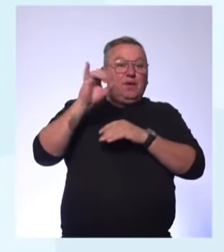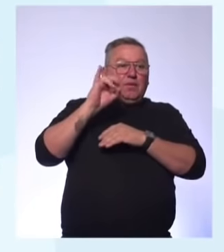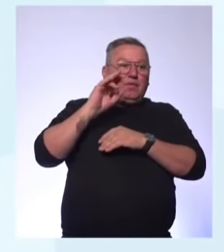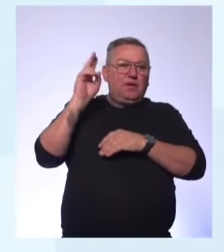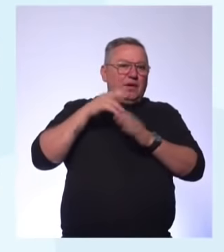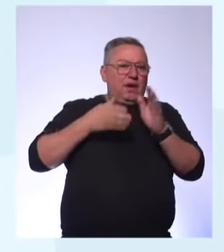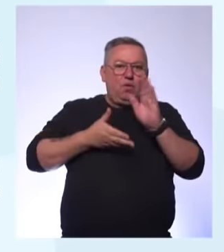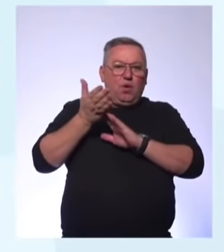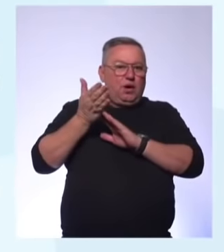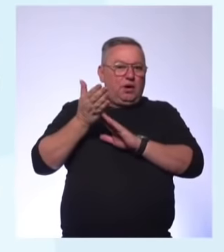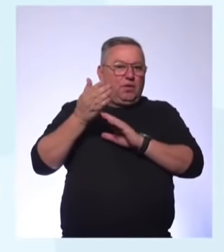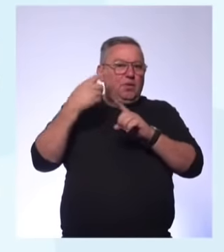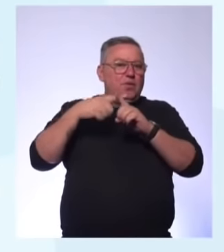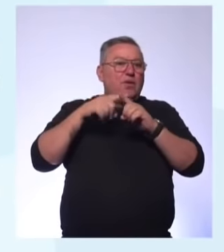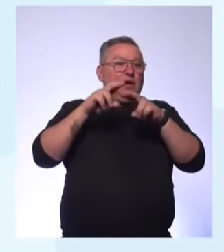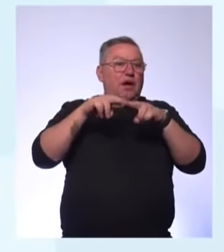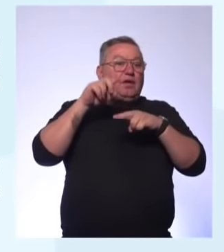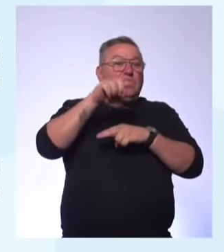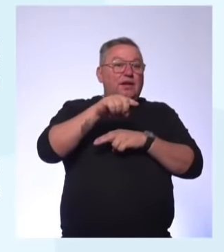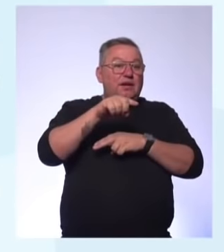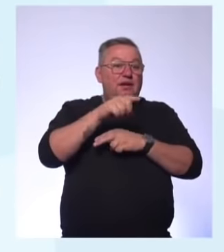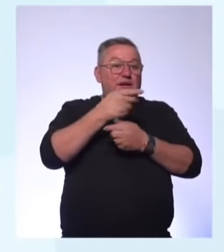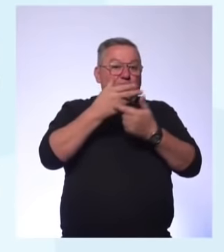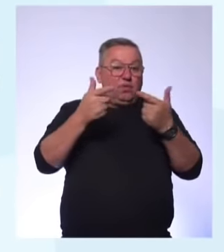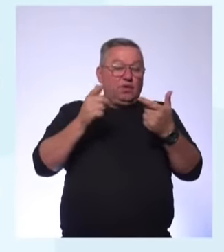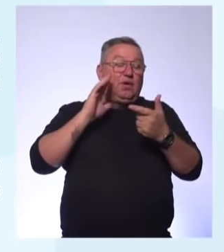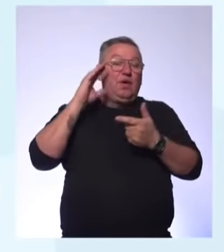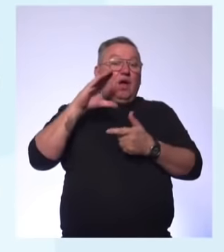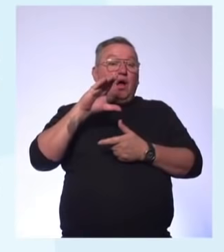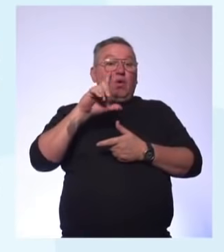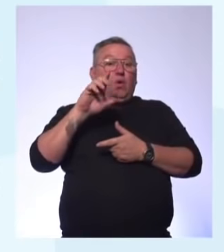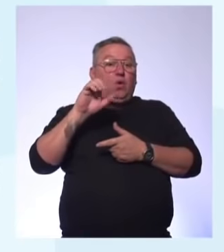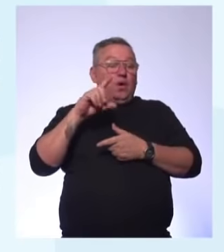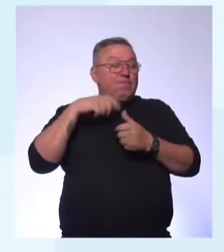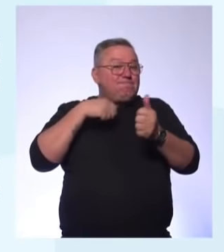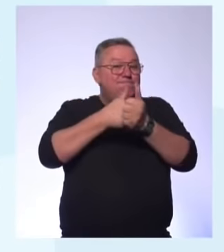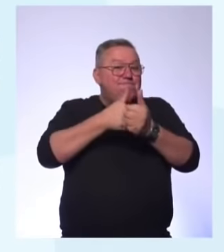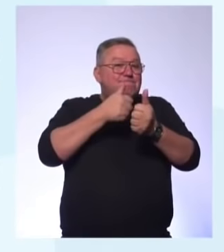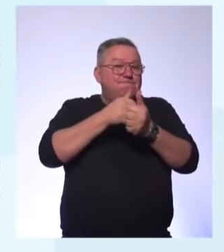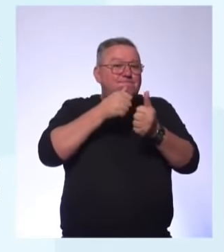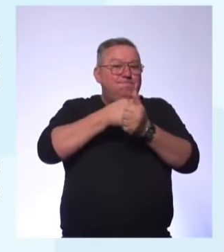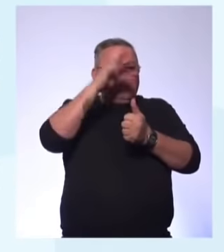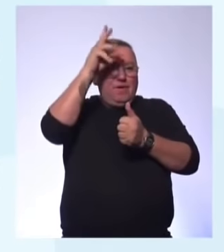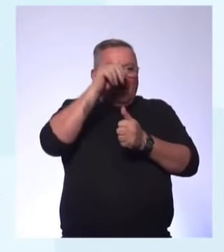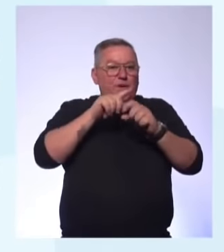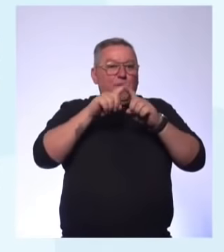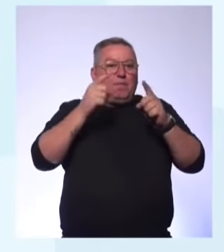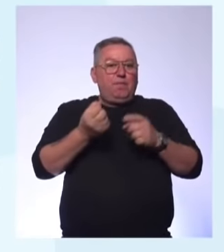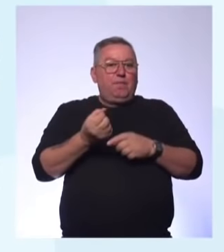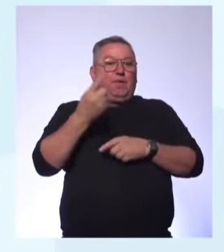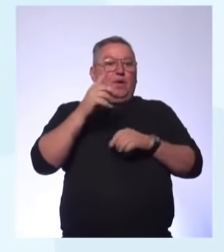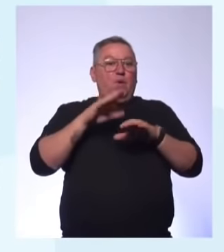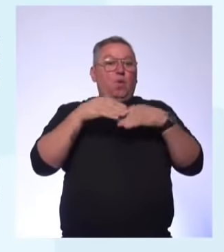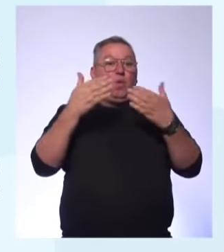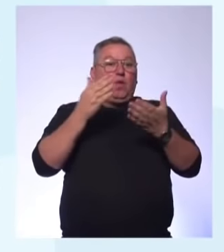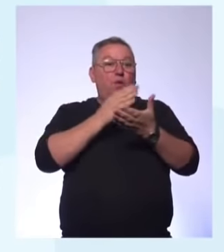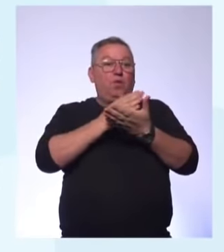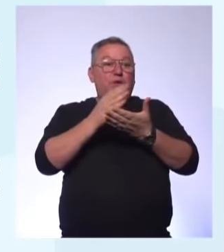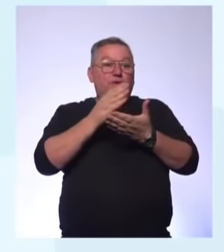correndo. Por causa desse e de outros episódios, Chloé não desgrudou mais de Branquinha, mas espanto causou quando começou